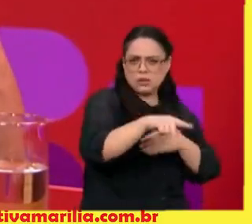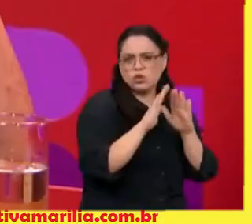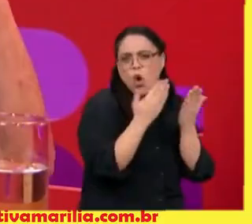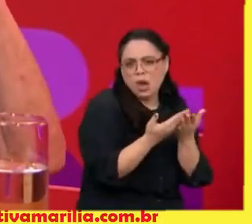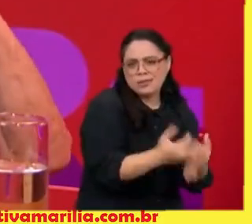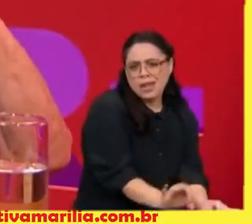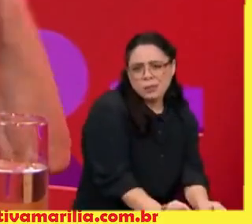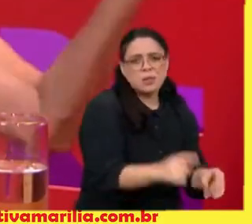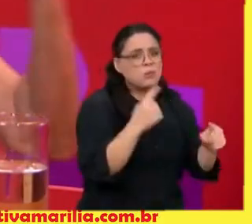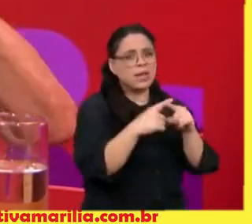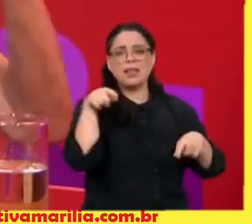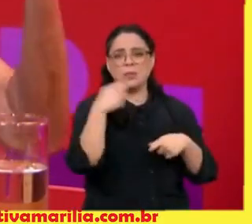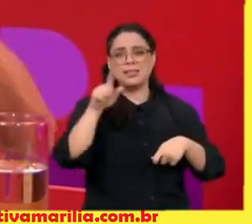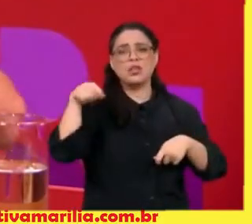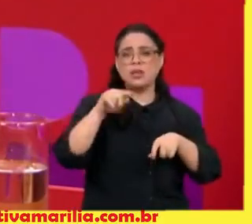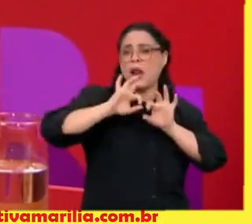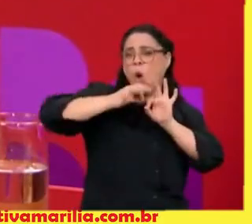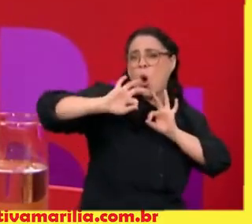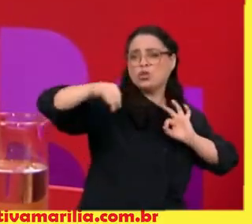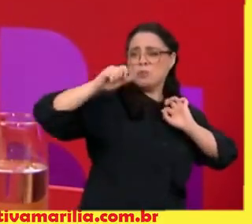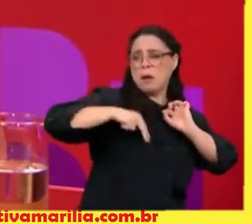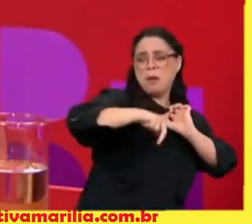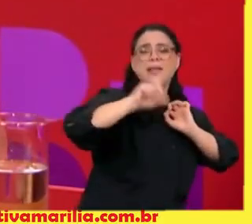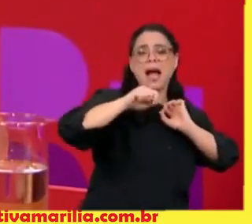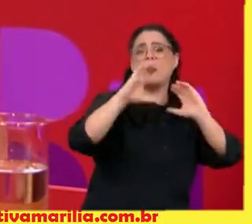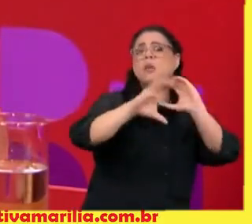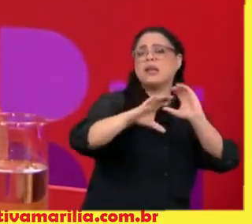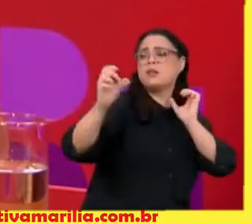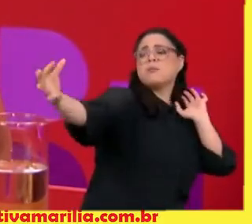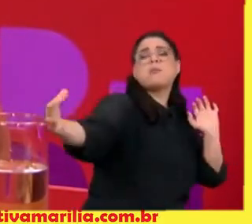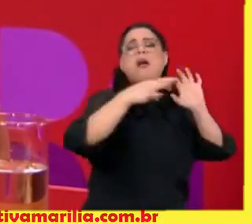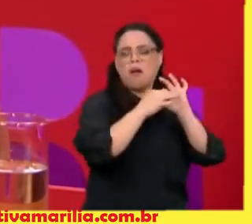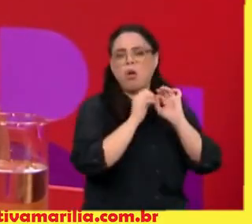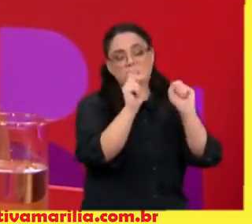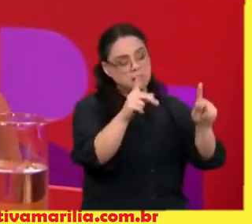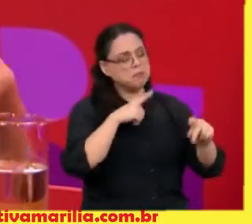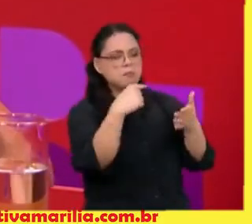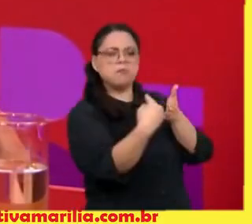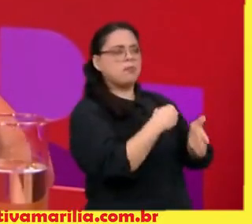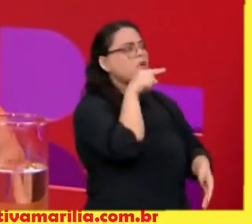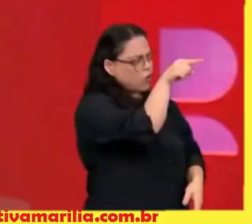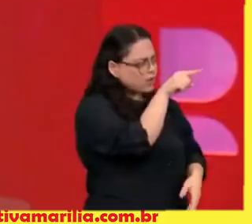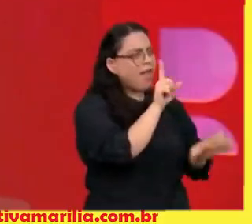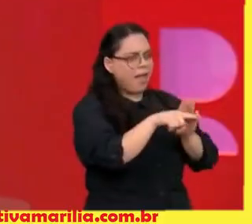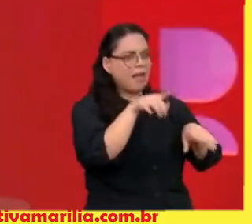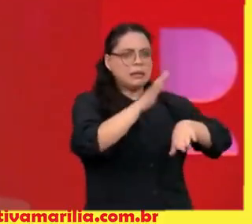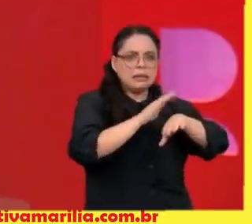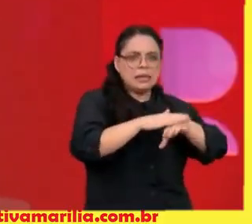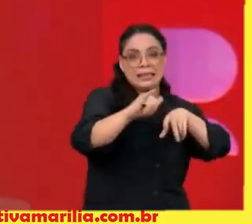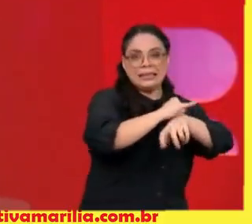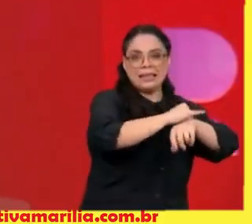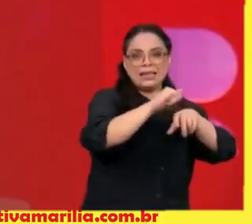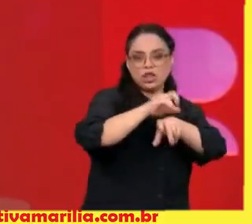não precisa todo mundo ficar indo de lá para cá. Aí, uma hora, perguntaram para mim, né? Você é agrônomo, você deve saber jeito de